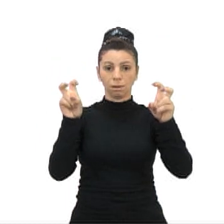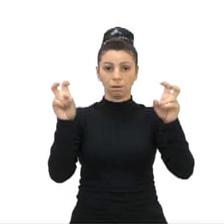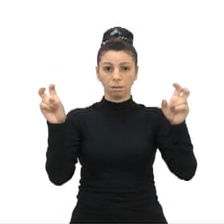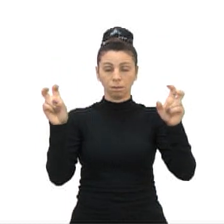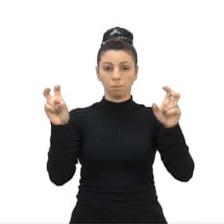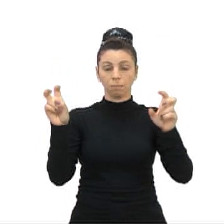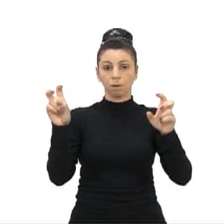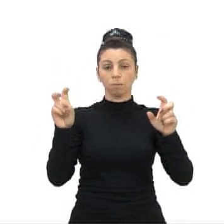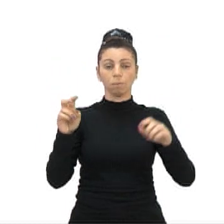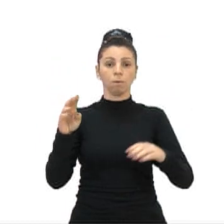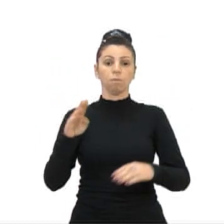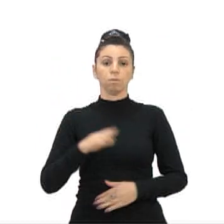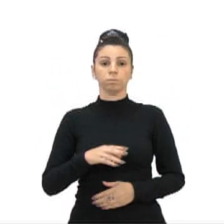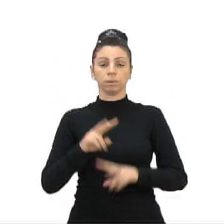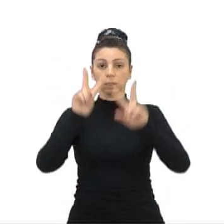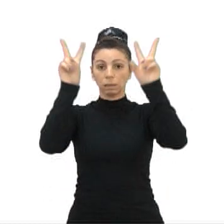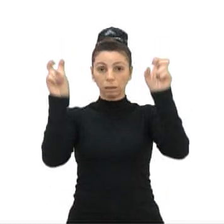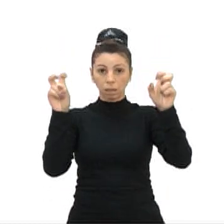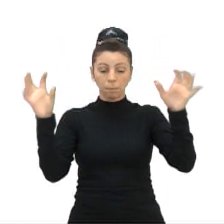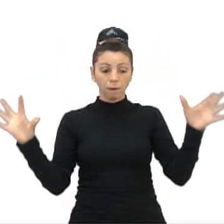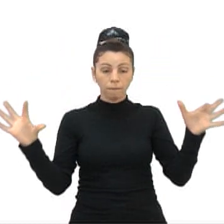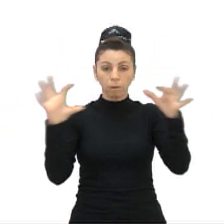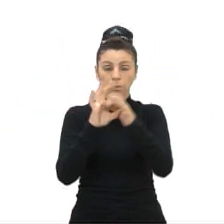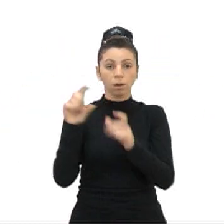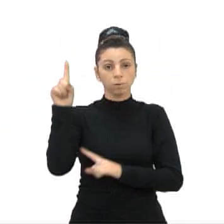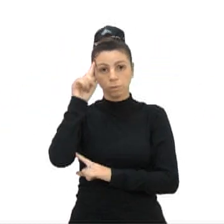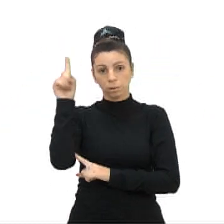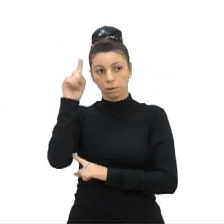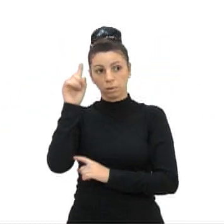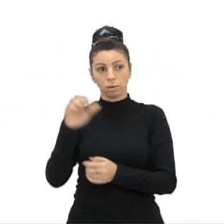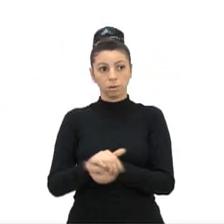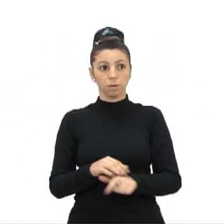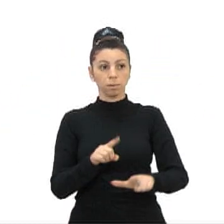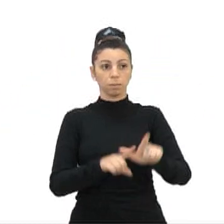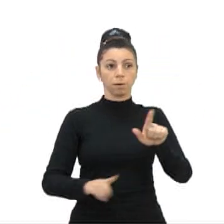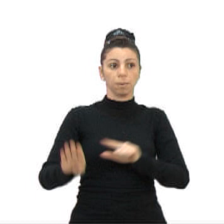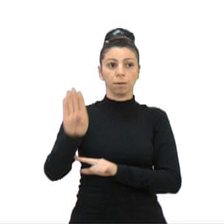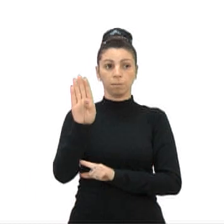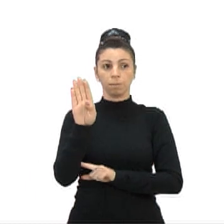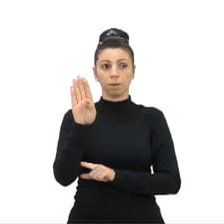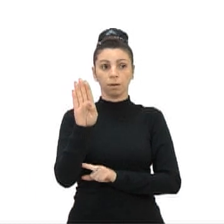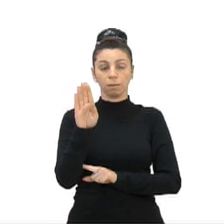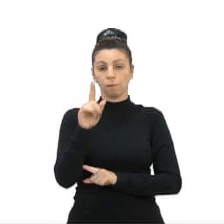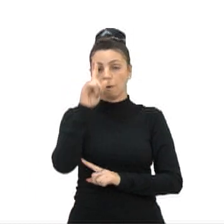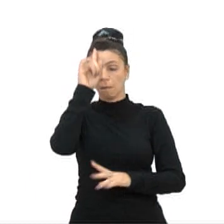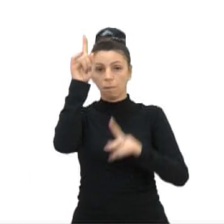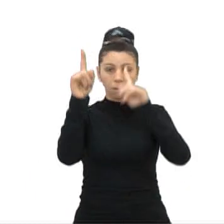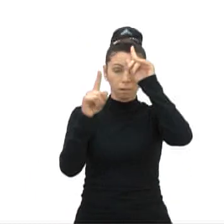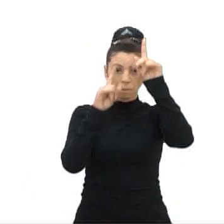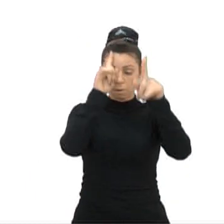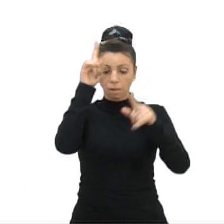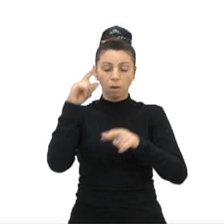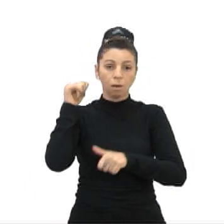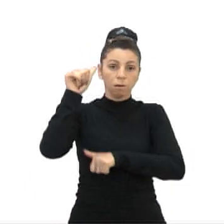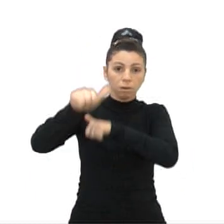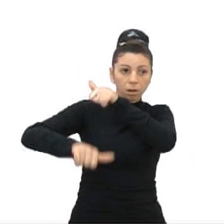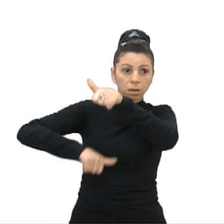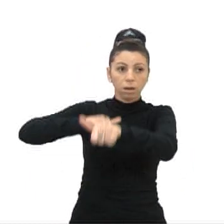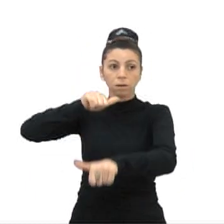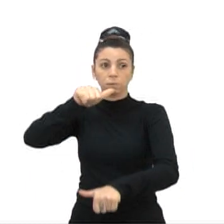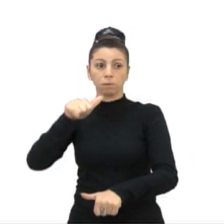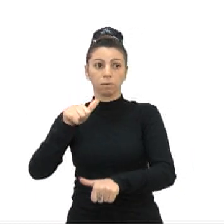cotidiano. B. Forma criativa de transformar um fato corriqueiro em um texto interessante, criativo e